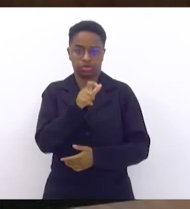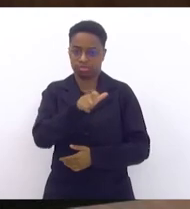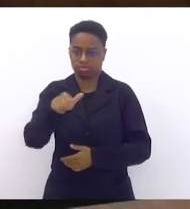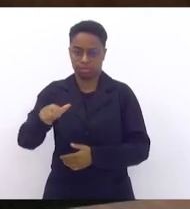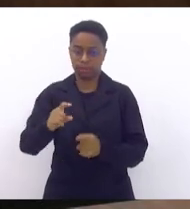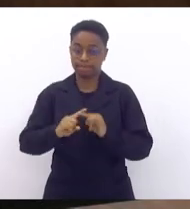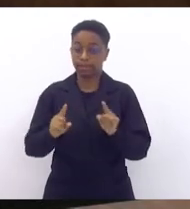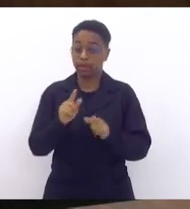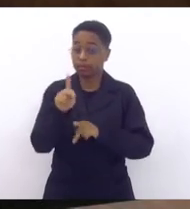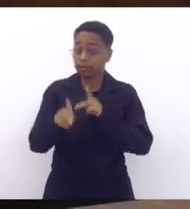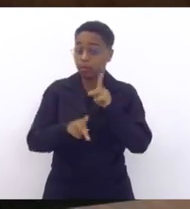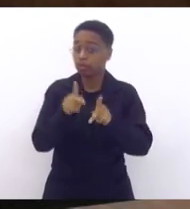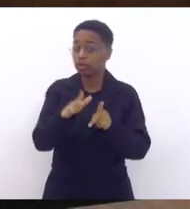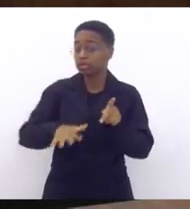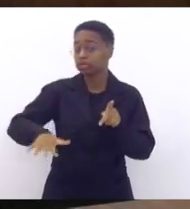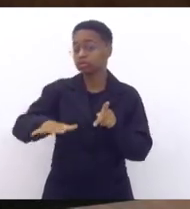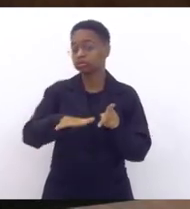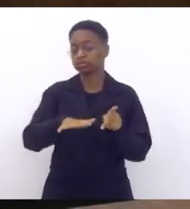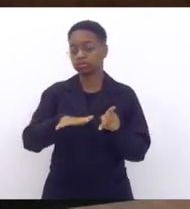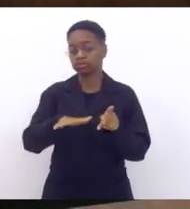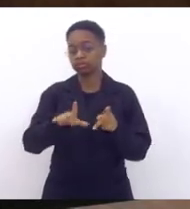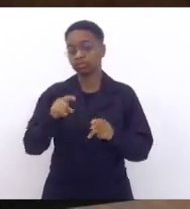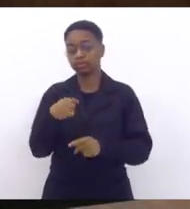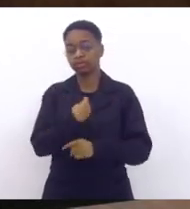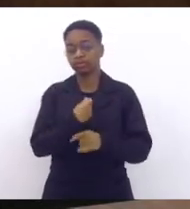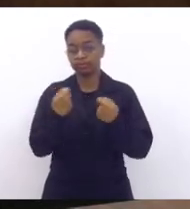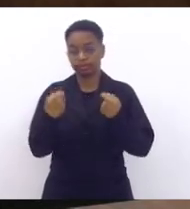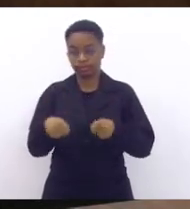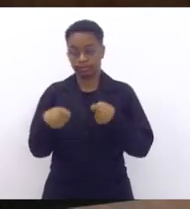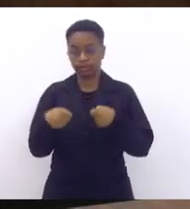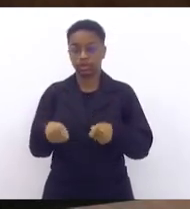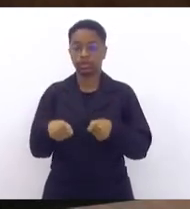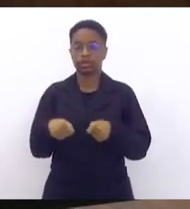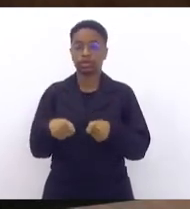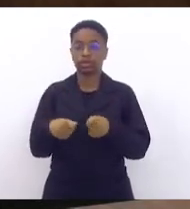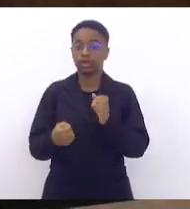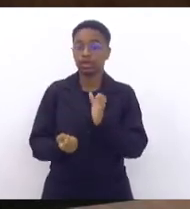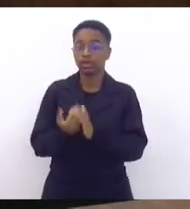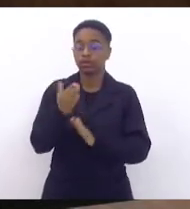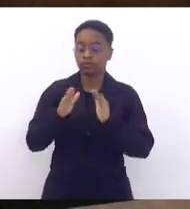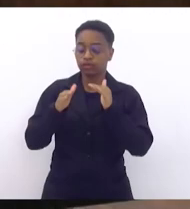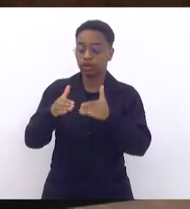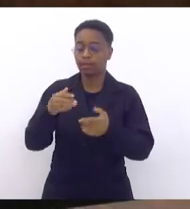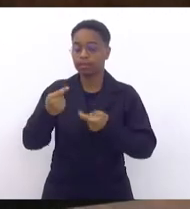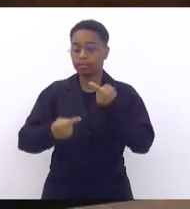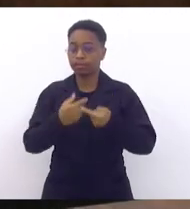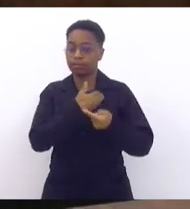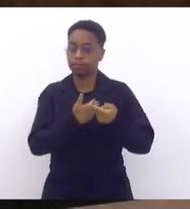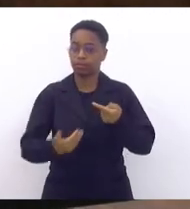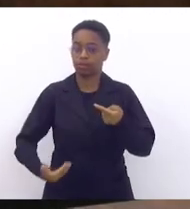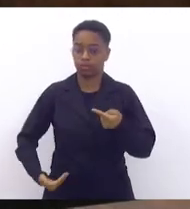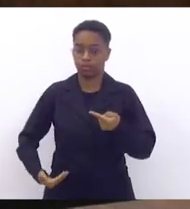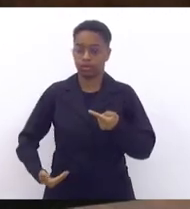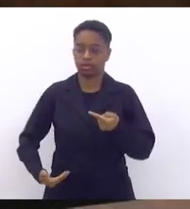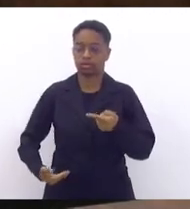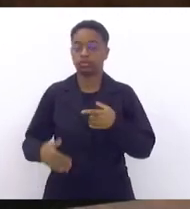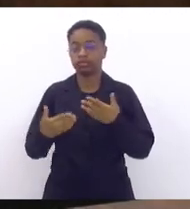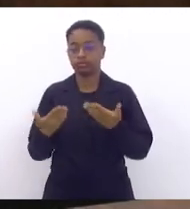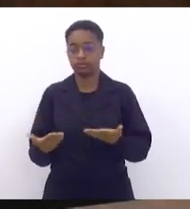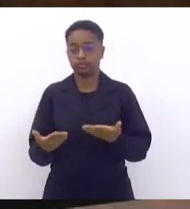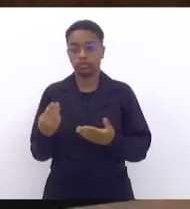da população, do povo, a gente precisa produzir a partir da política pública consistente. Então,